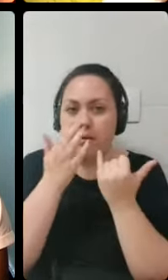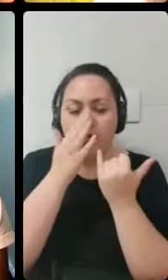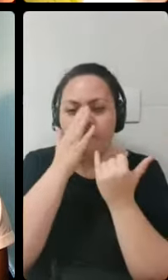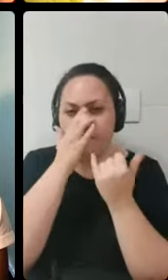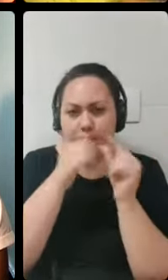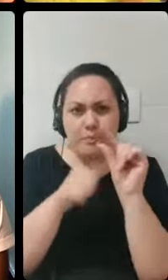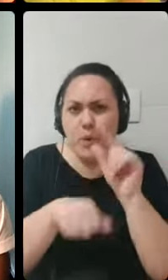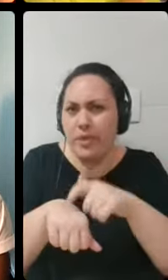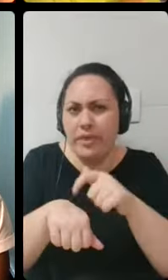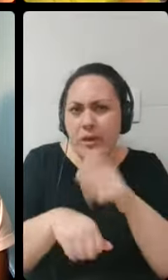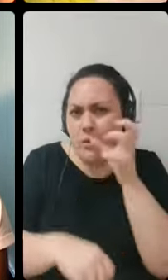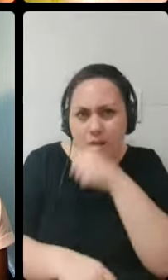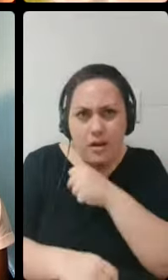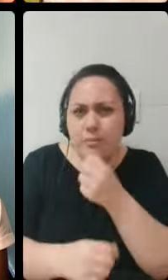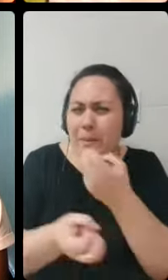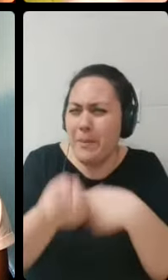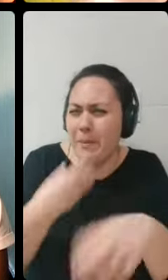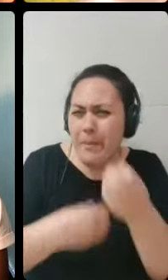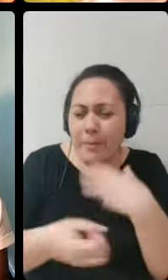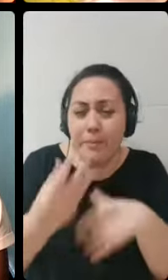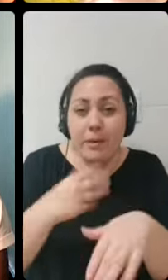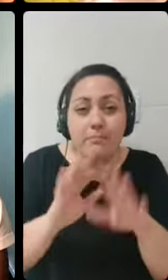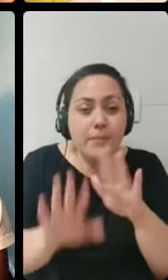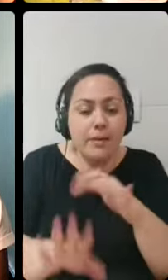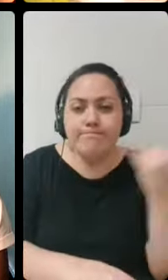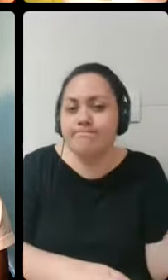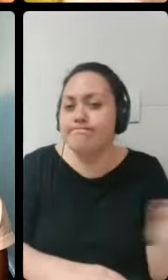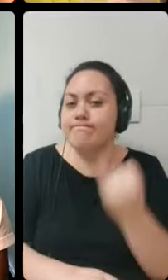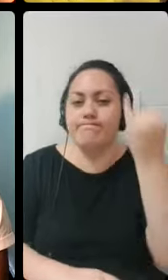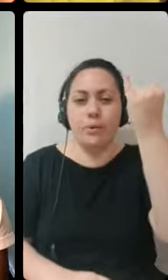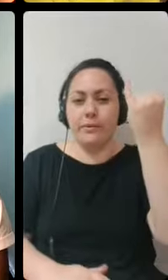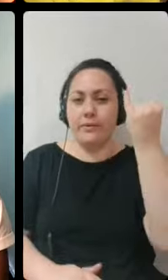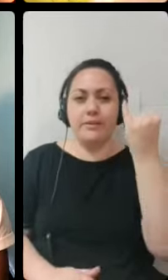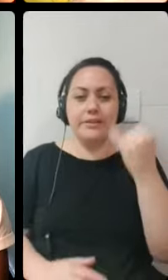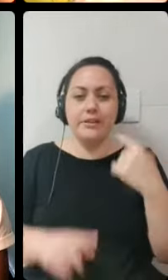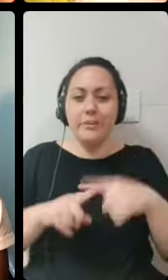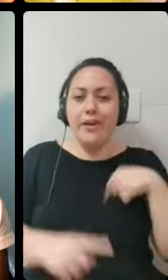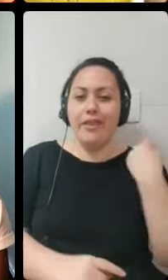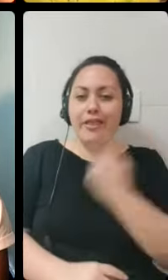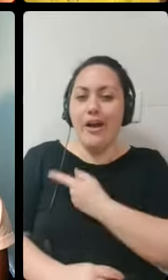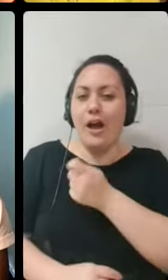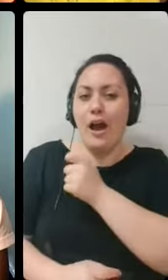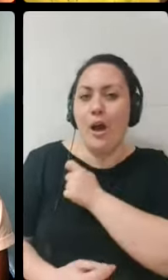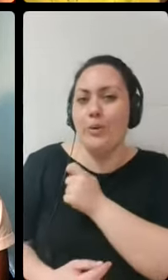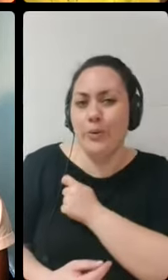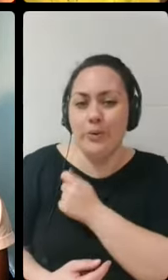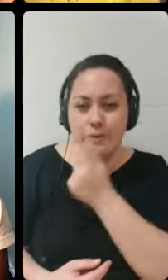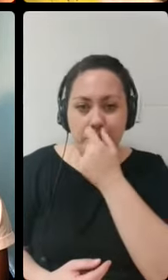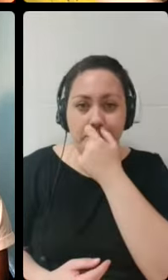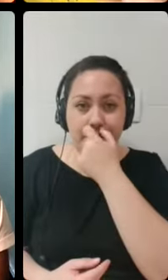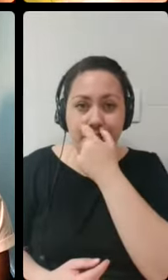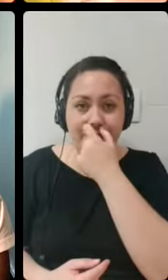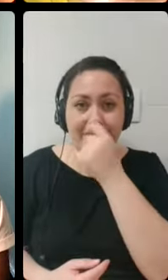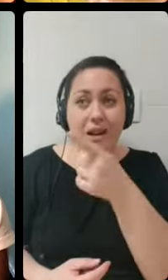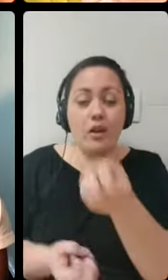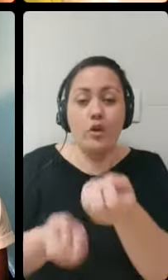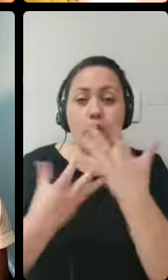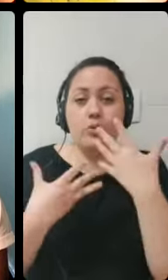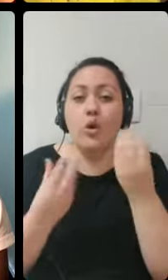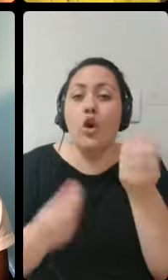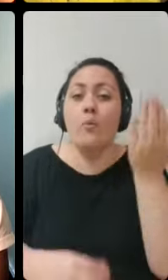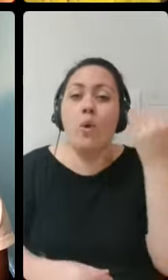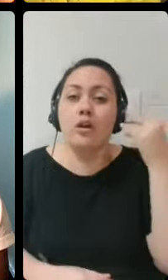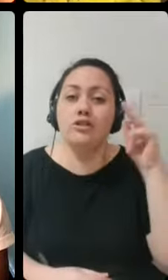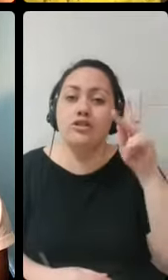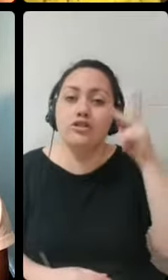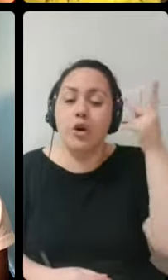de tempo, mas cruciais, assim, para nós, sabe? Tipo, como estudantes. Ela contou dos partos dela. Eu não